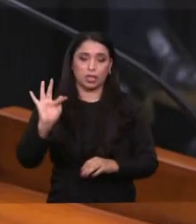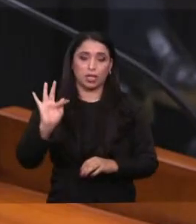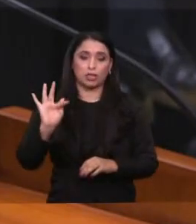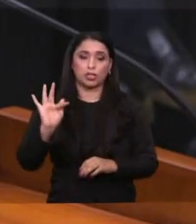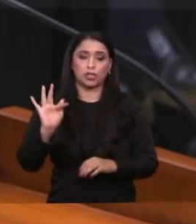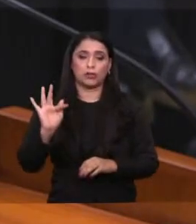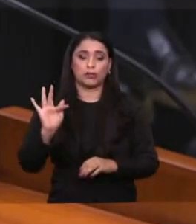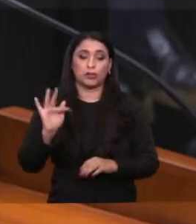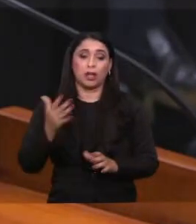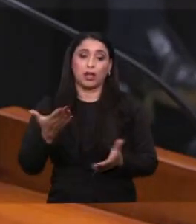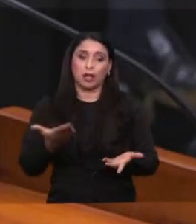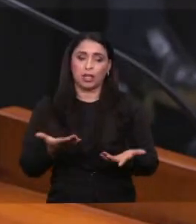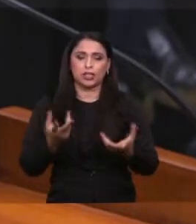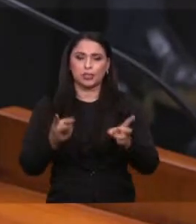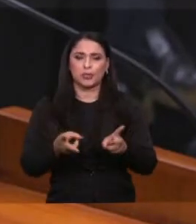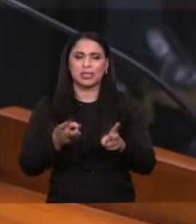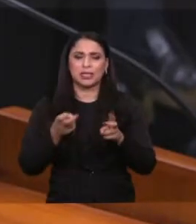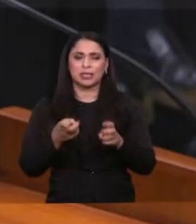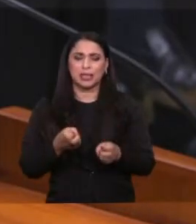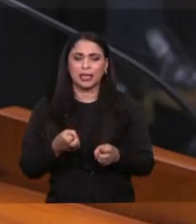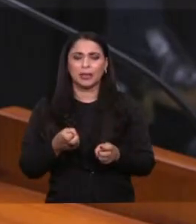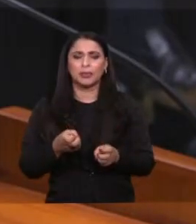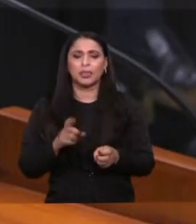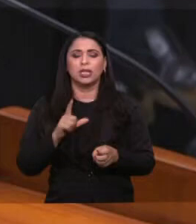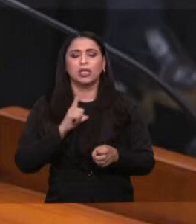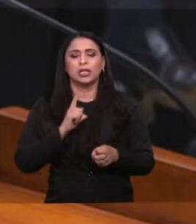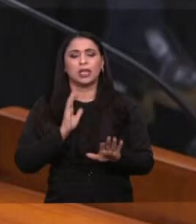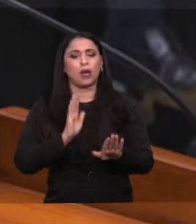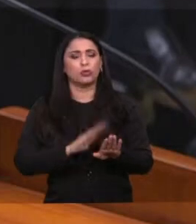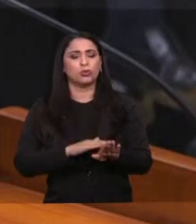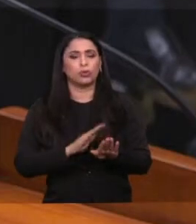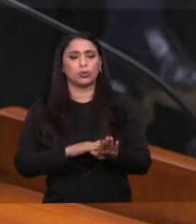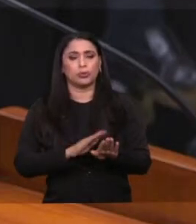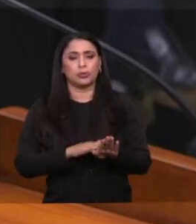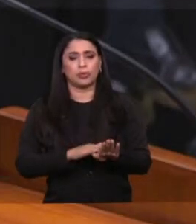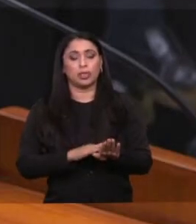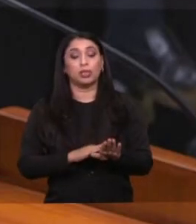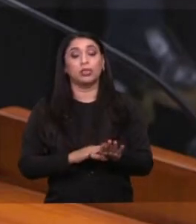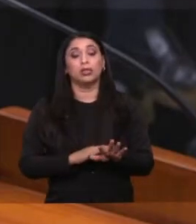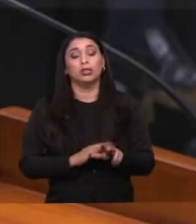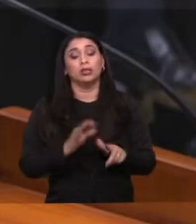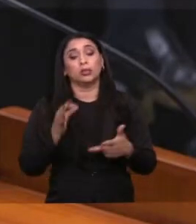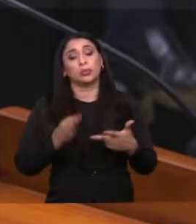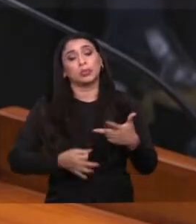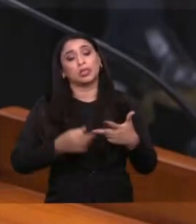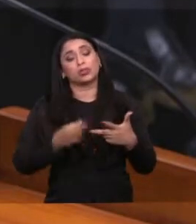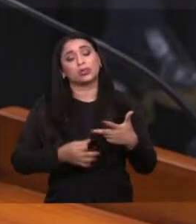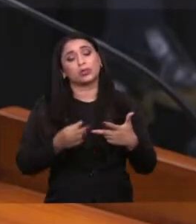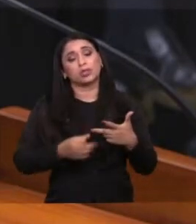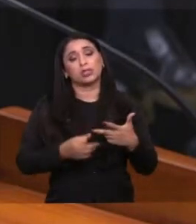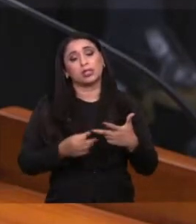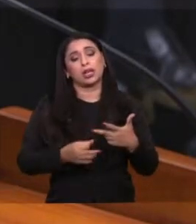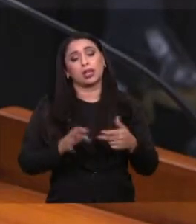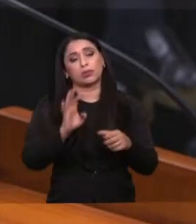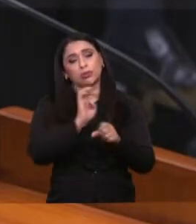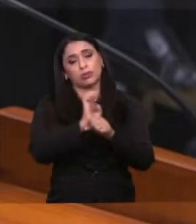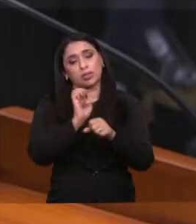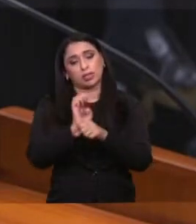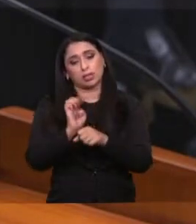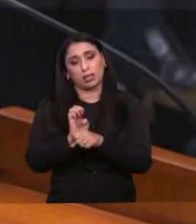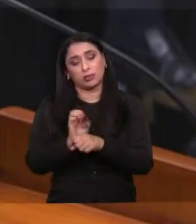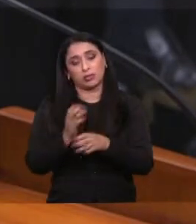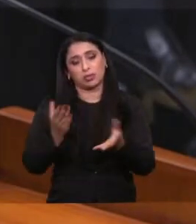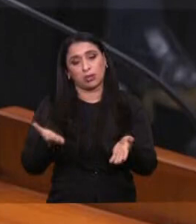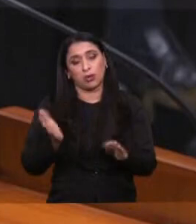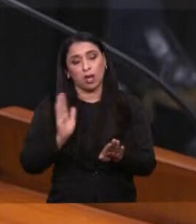Quebra-se aqui, a nosso ver, a autonomia do Poder Judiciário dos Estados-membros e, portanto,